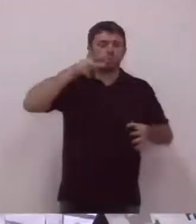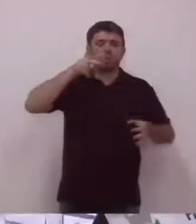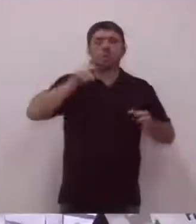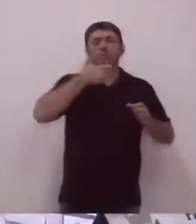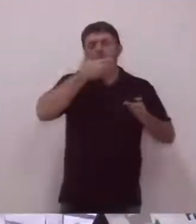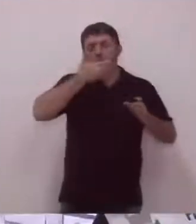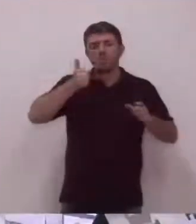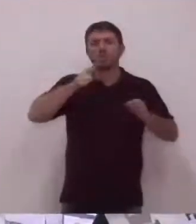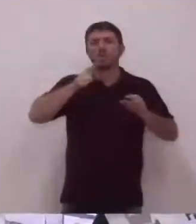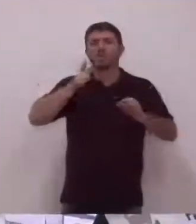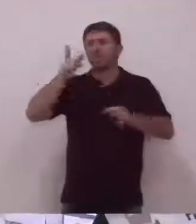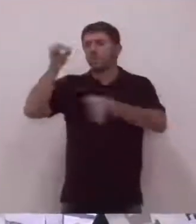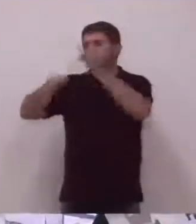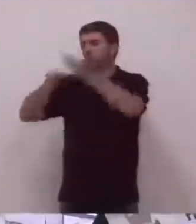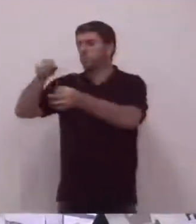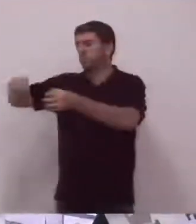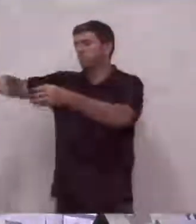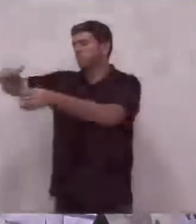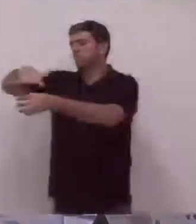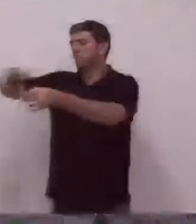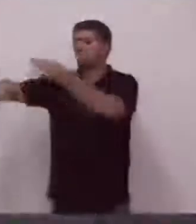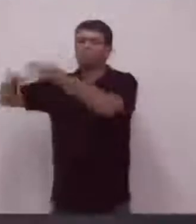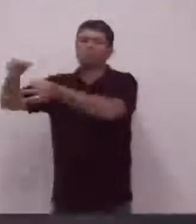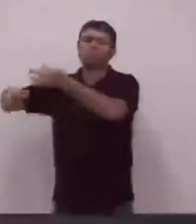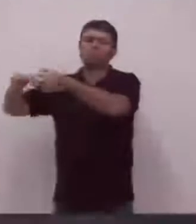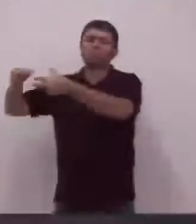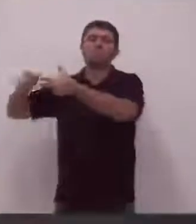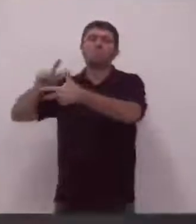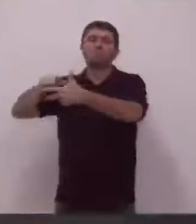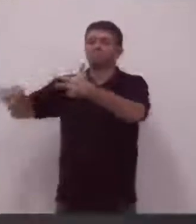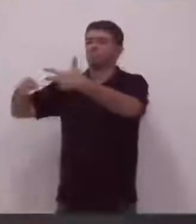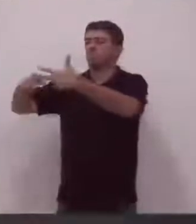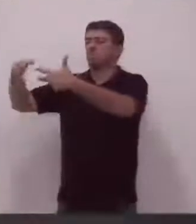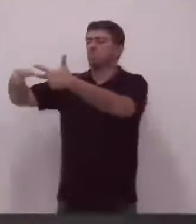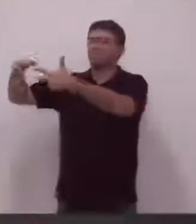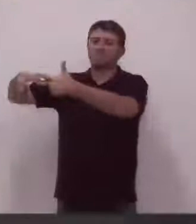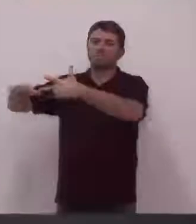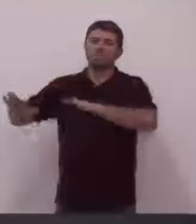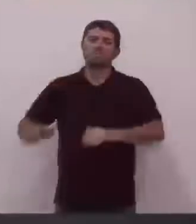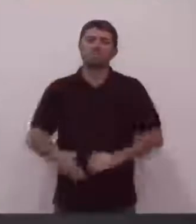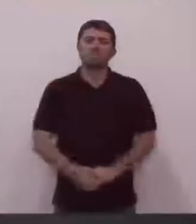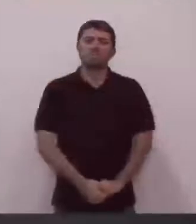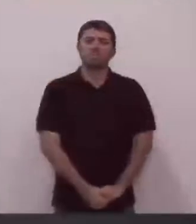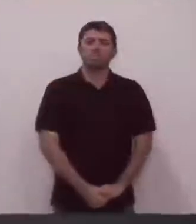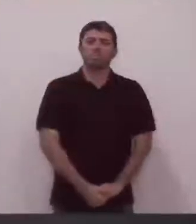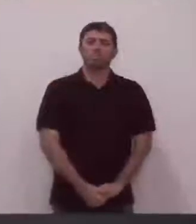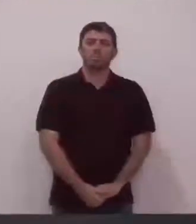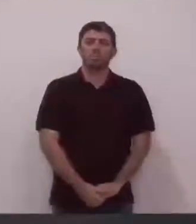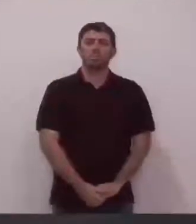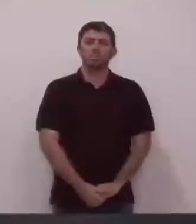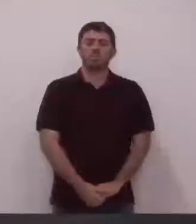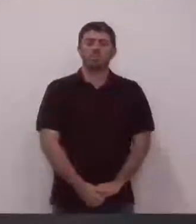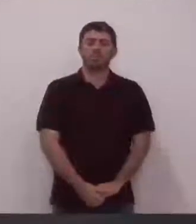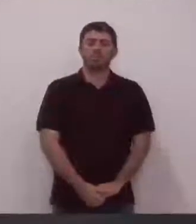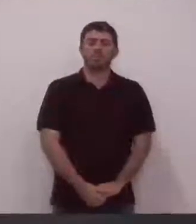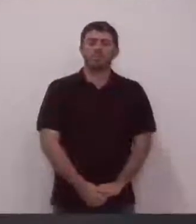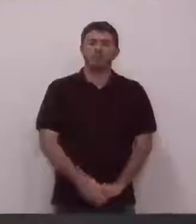que condições for esse erro. Obrigado, boa noite. Continua a justificativa. Peço a palavra. Tem a palavra, vereador.